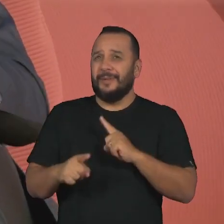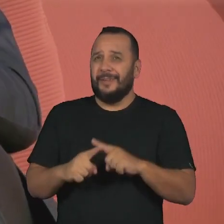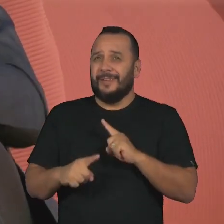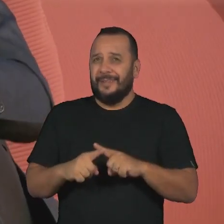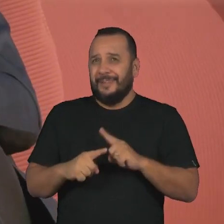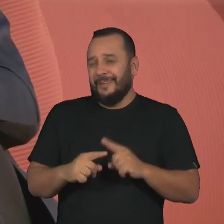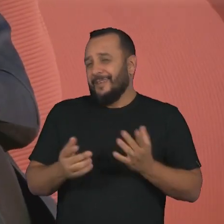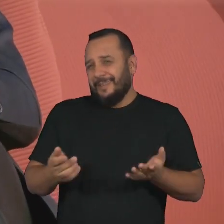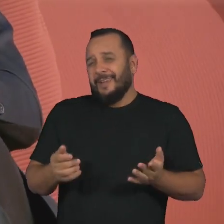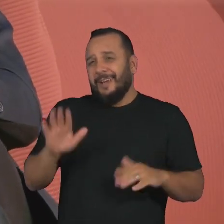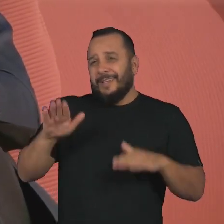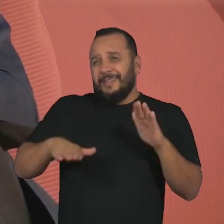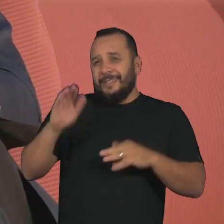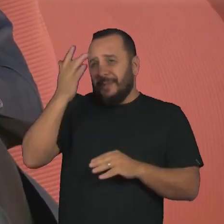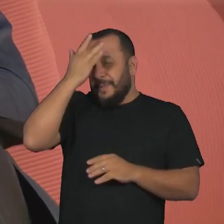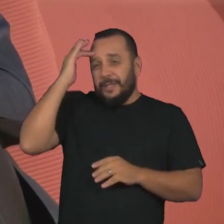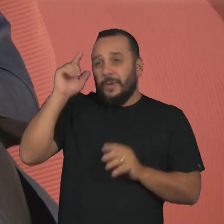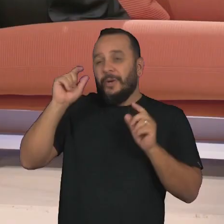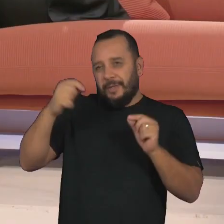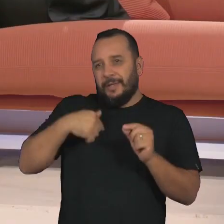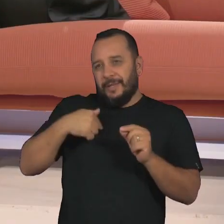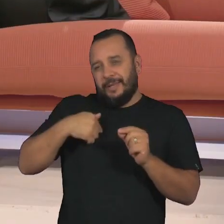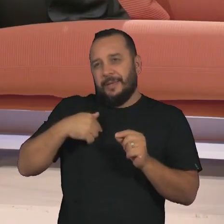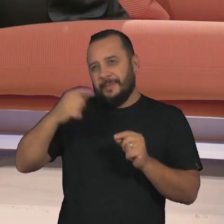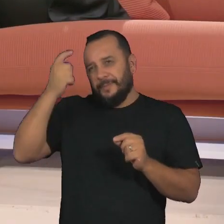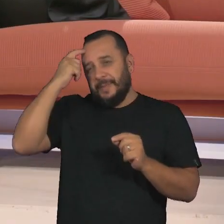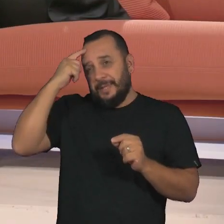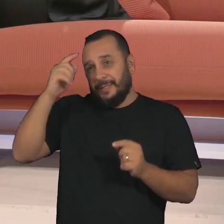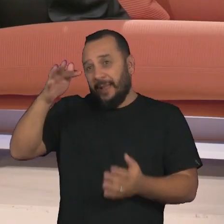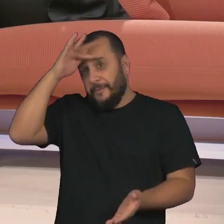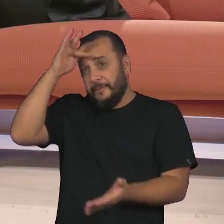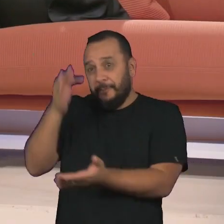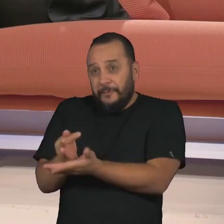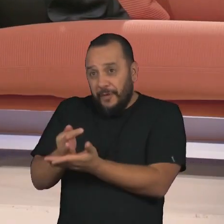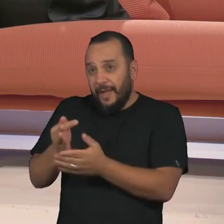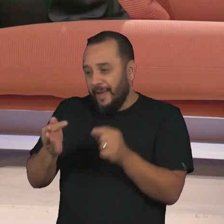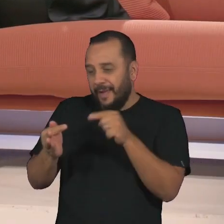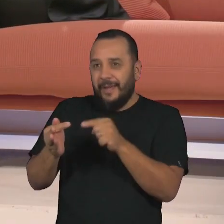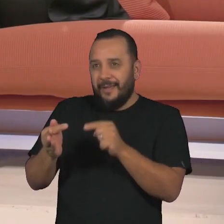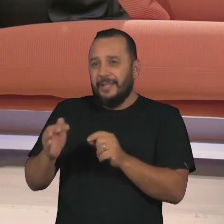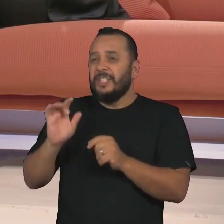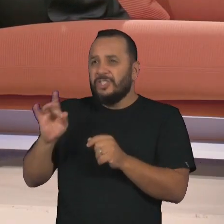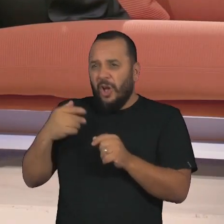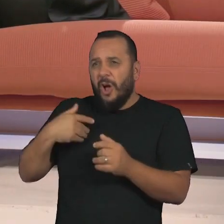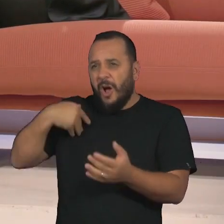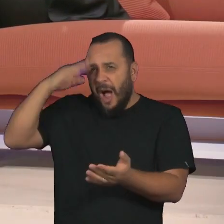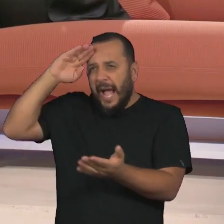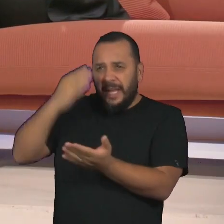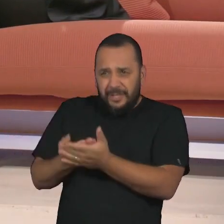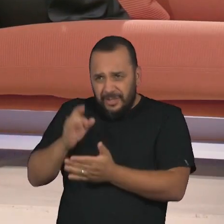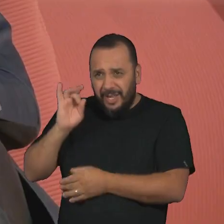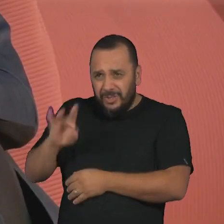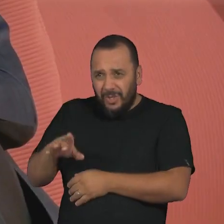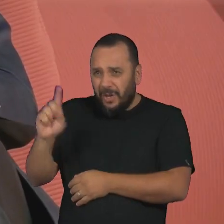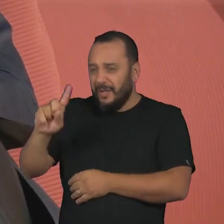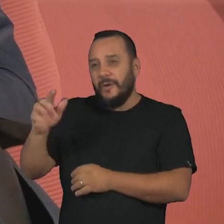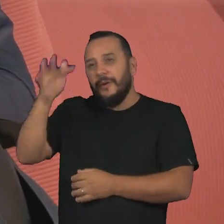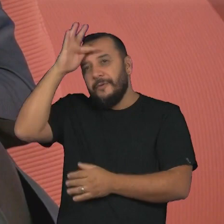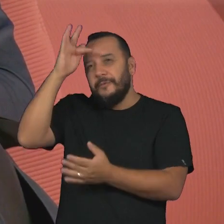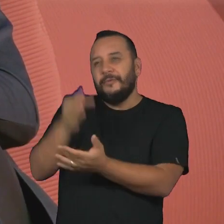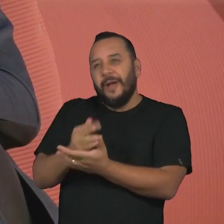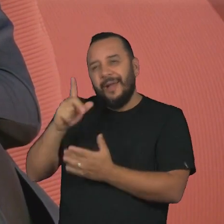pouco desdramatiza também a fé e a religião, né? A fé não é crença só, a fé é muito mais, a fé é uma experiência,